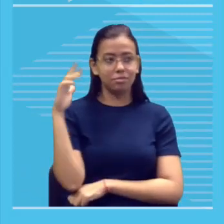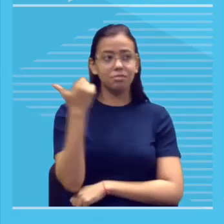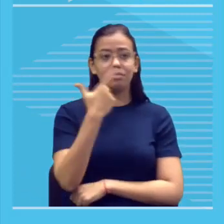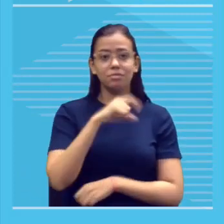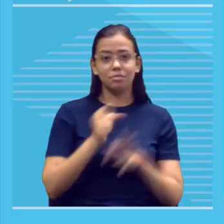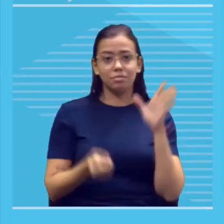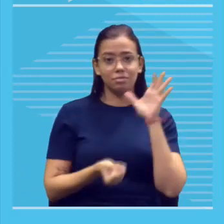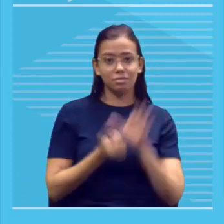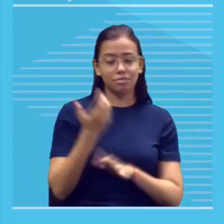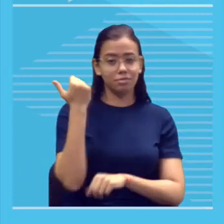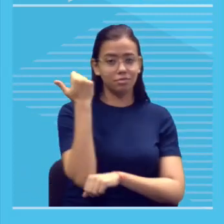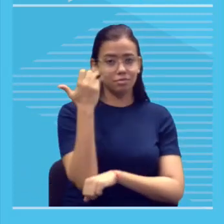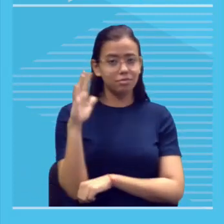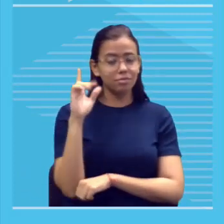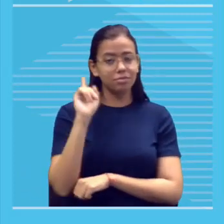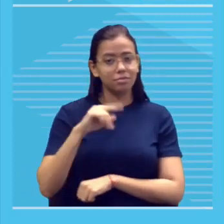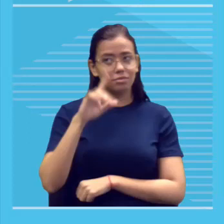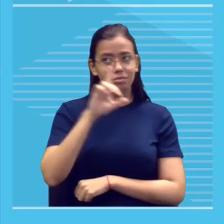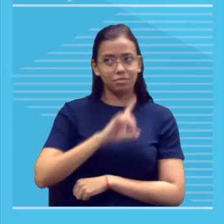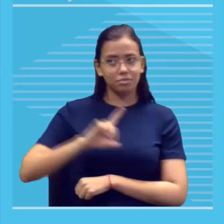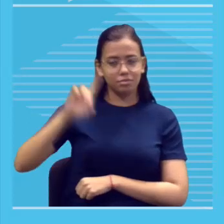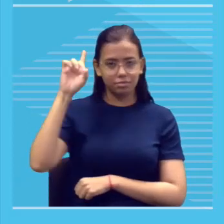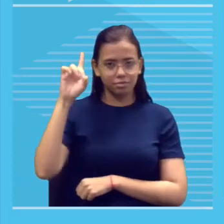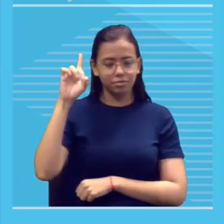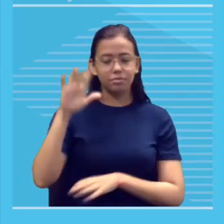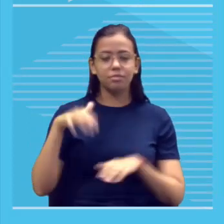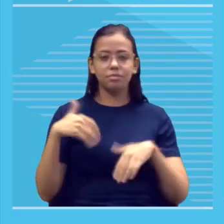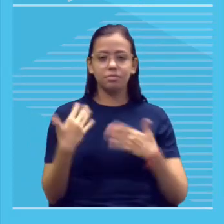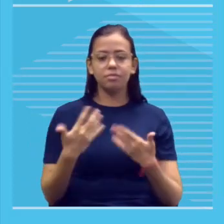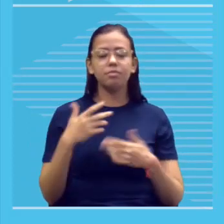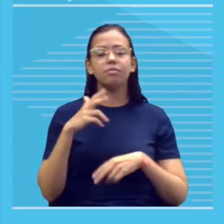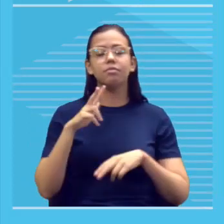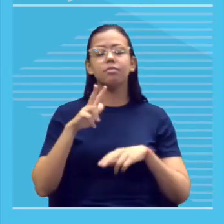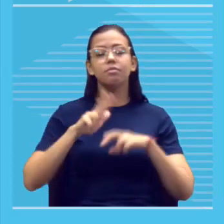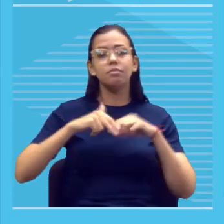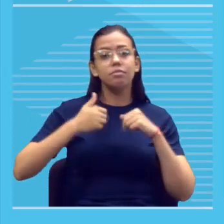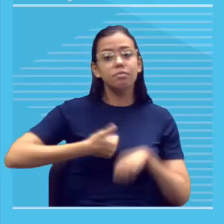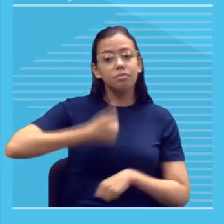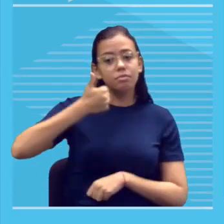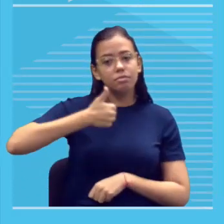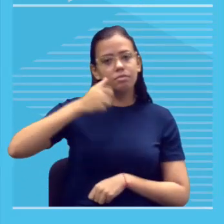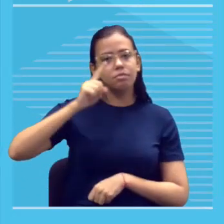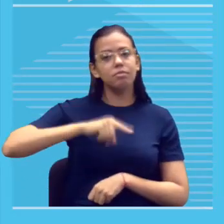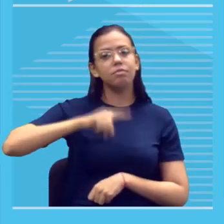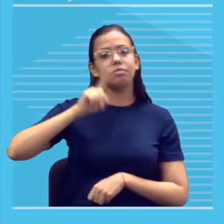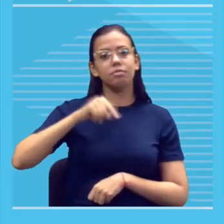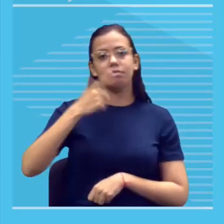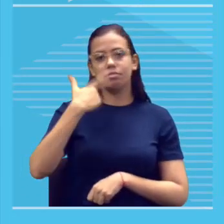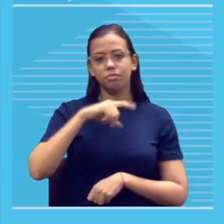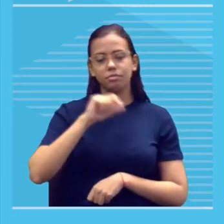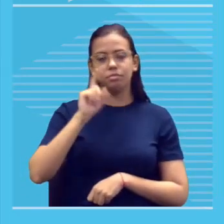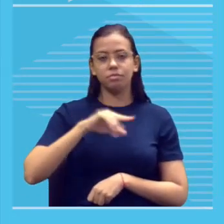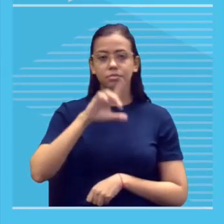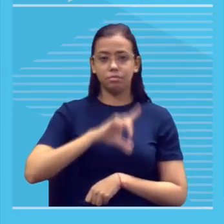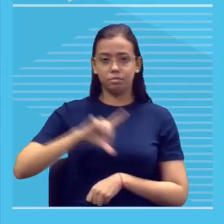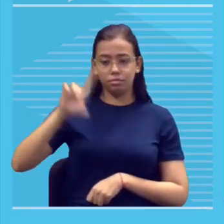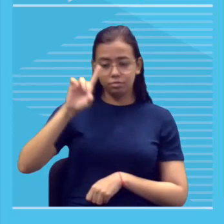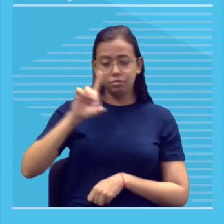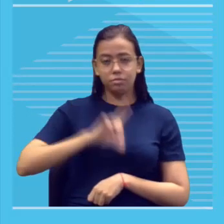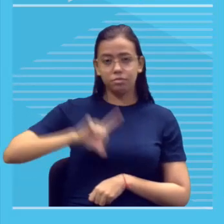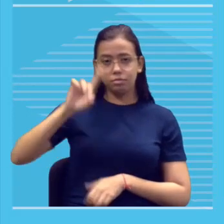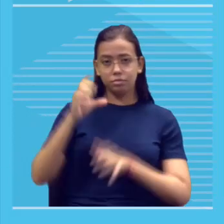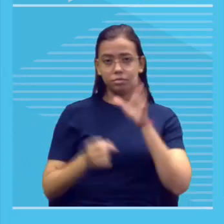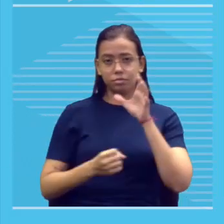quem criou a árvore Deus então causa primeira é Deus Deus criou a árvore